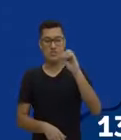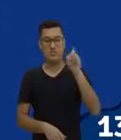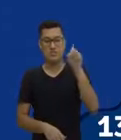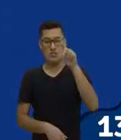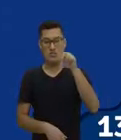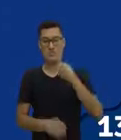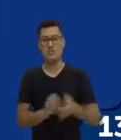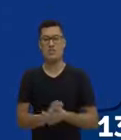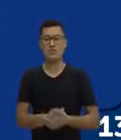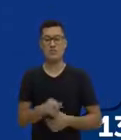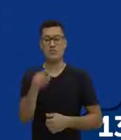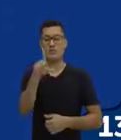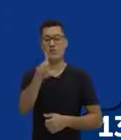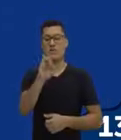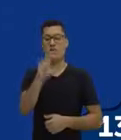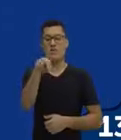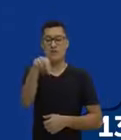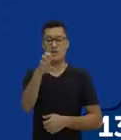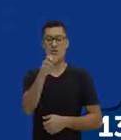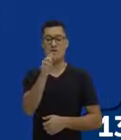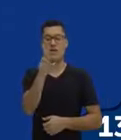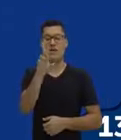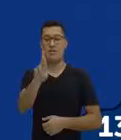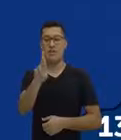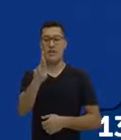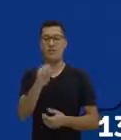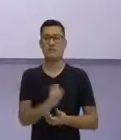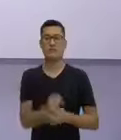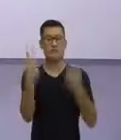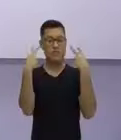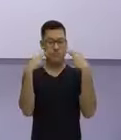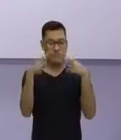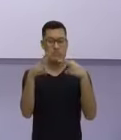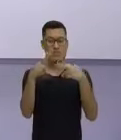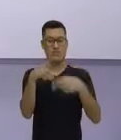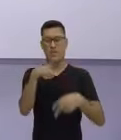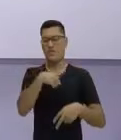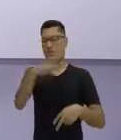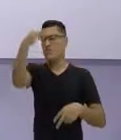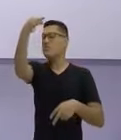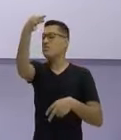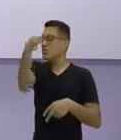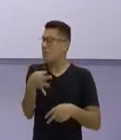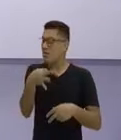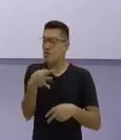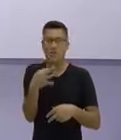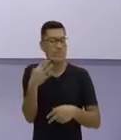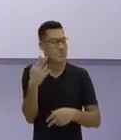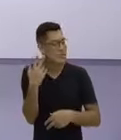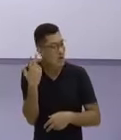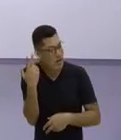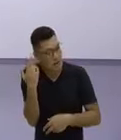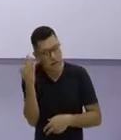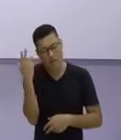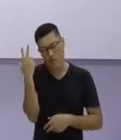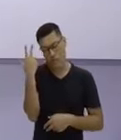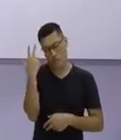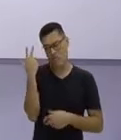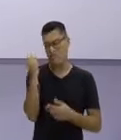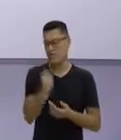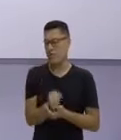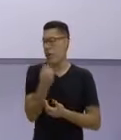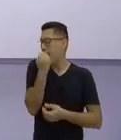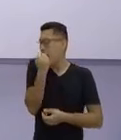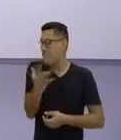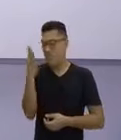vale zero. Beleza? Olhando para cá para a gente, que eu tenho certeza que foi tranquilo isso aí, né, Fernando? Foi bem tranquilo. O assunto é bacana. E nessa